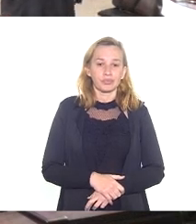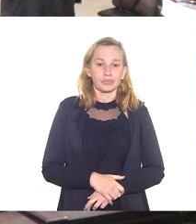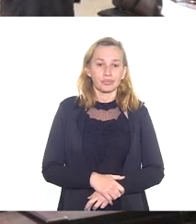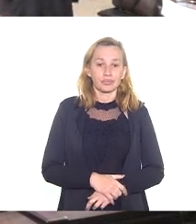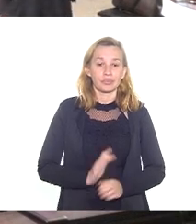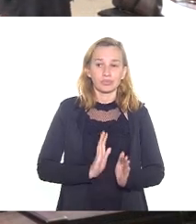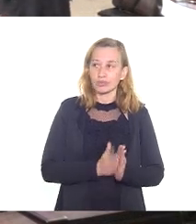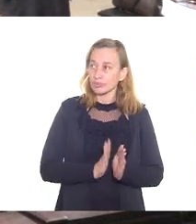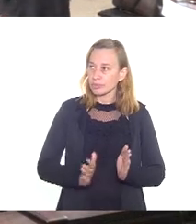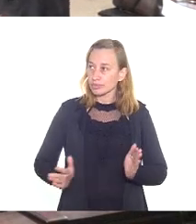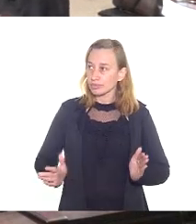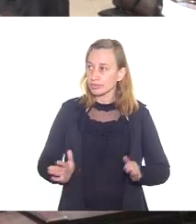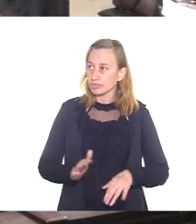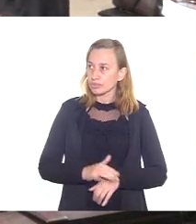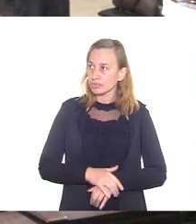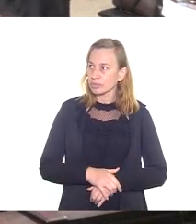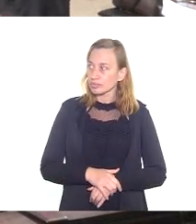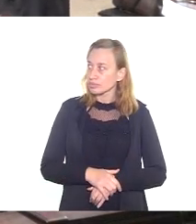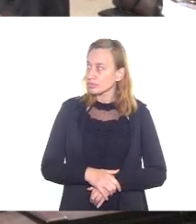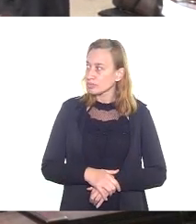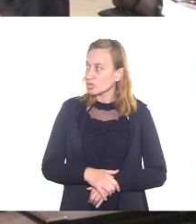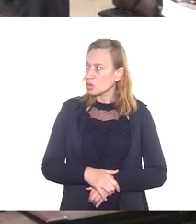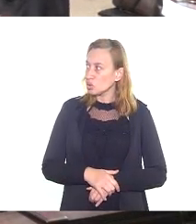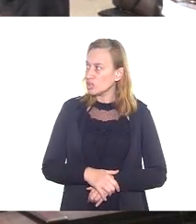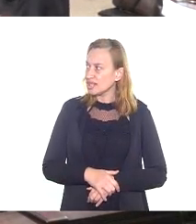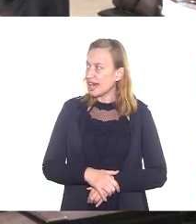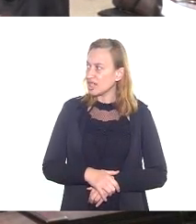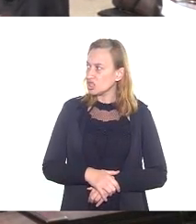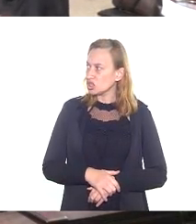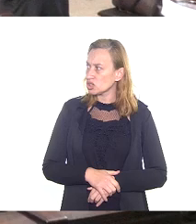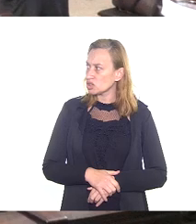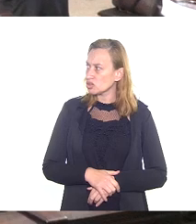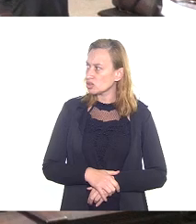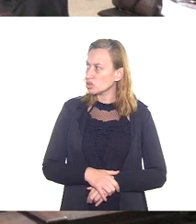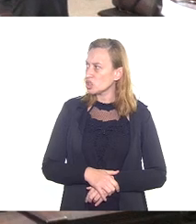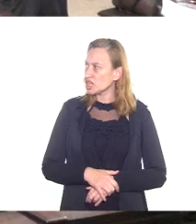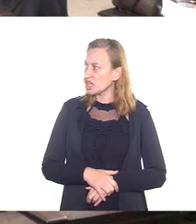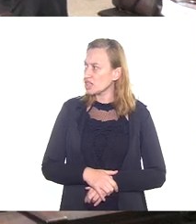Questão de ordem, quando for passar a pauta.